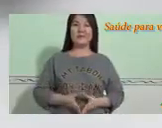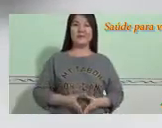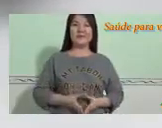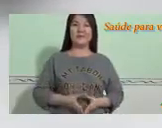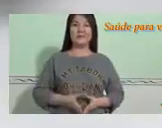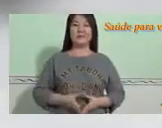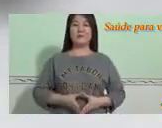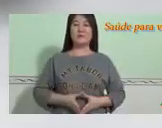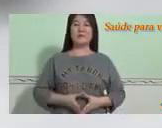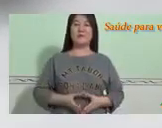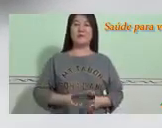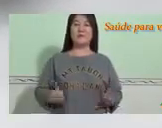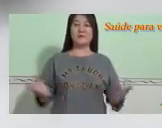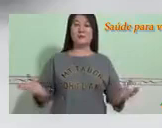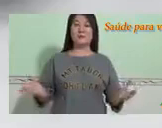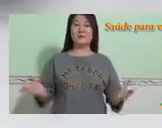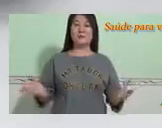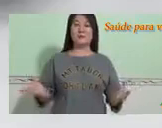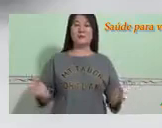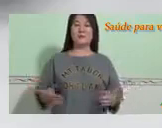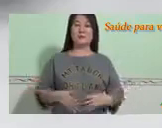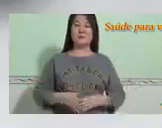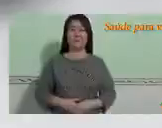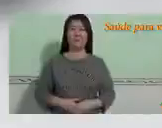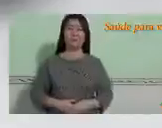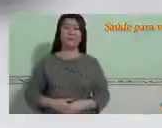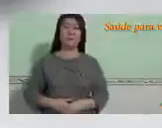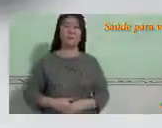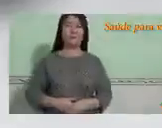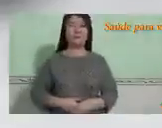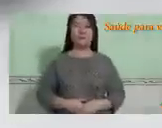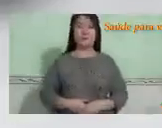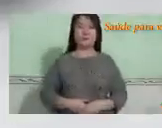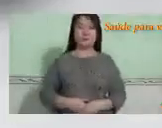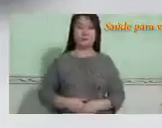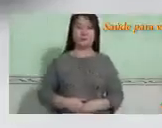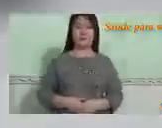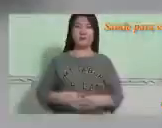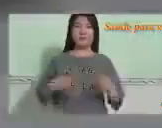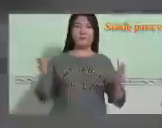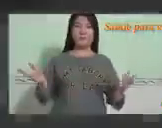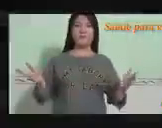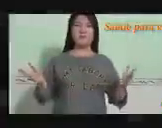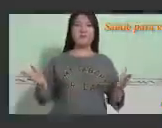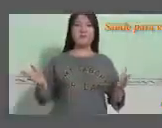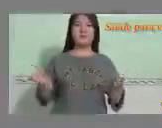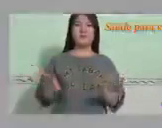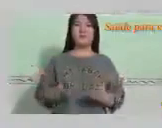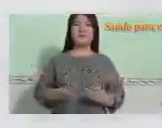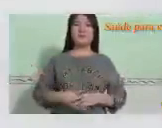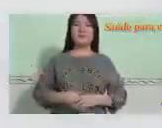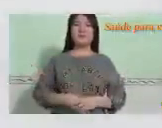saiba mais sobre a estereoscopia ponto após o pr até o acento agudo rs e pr